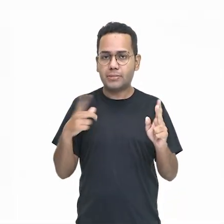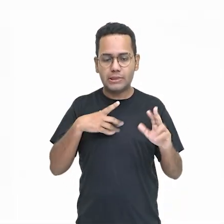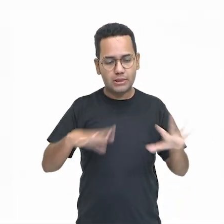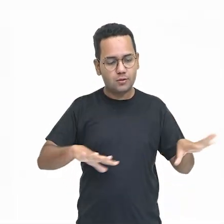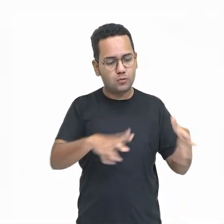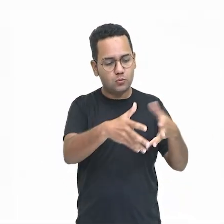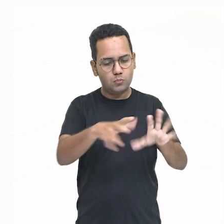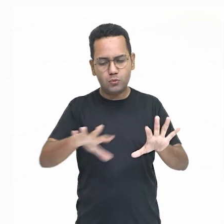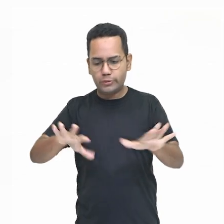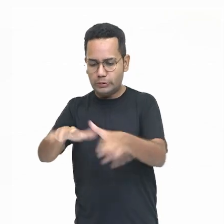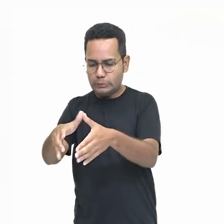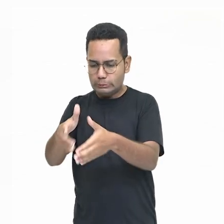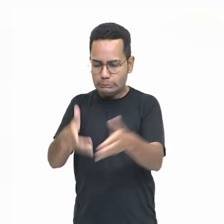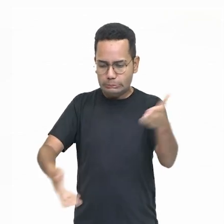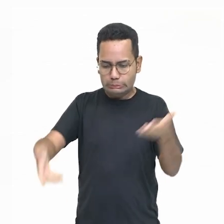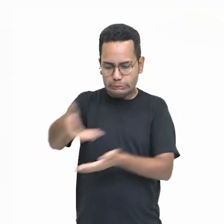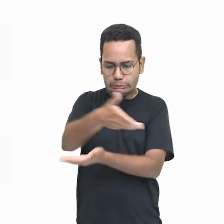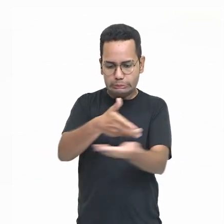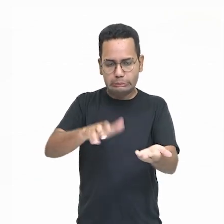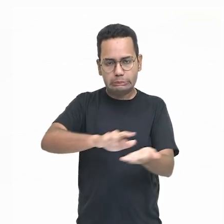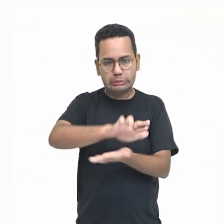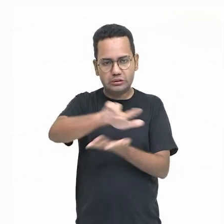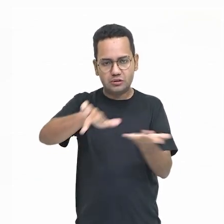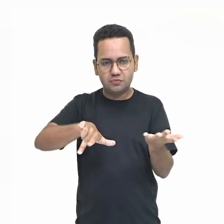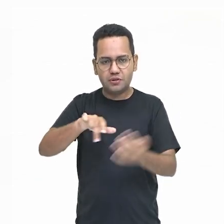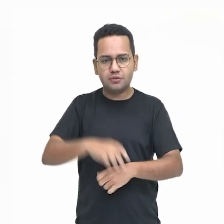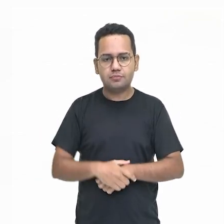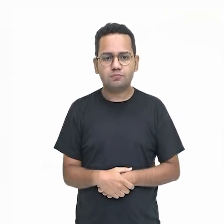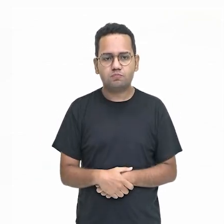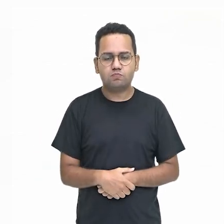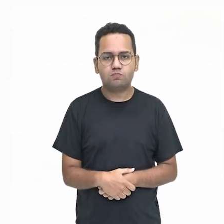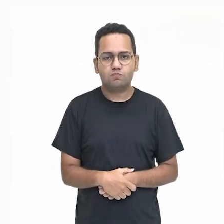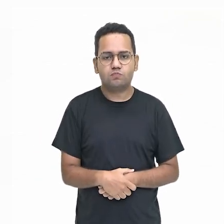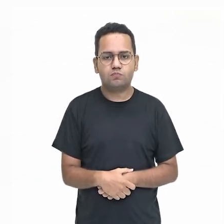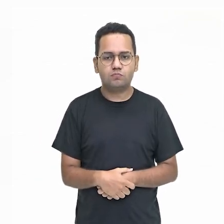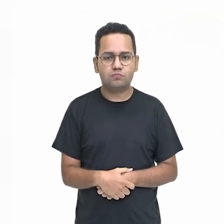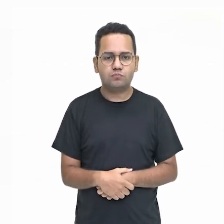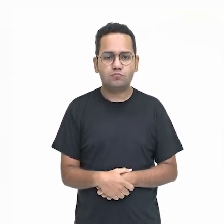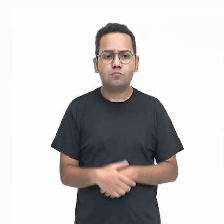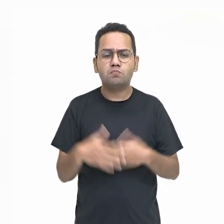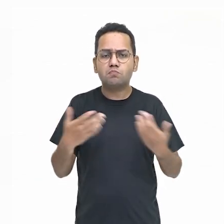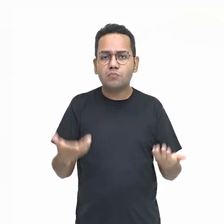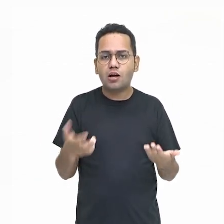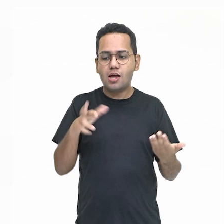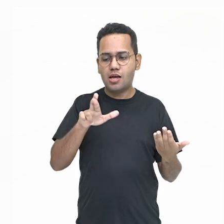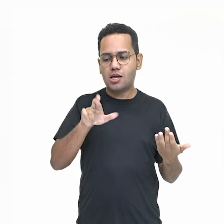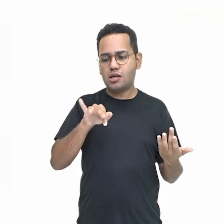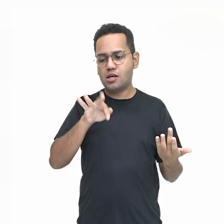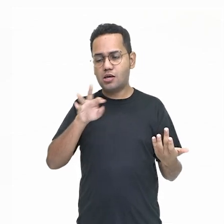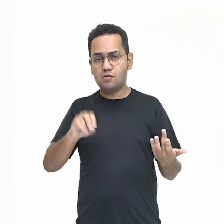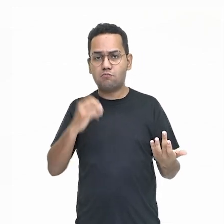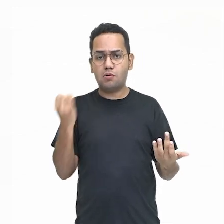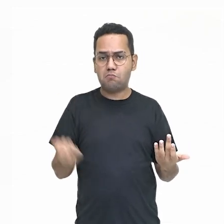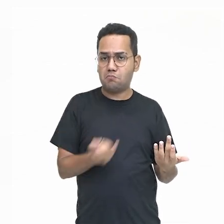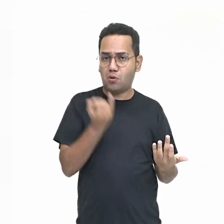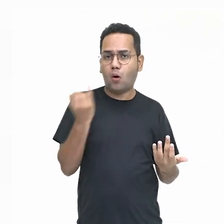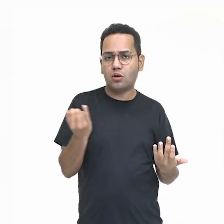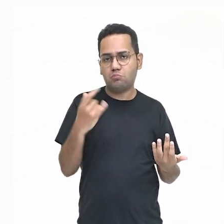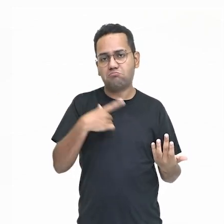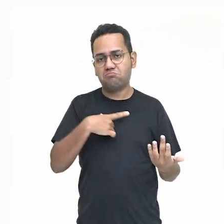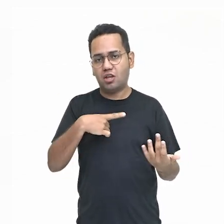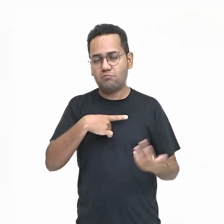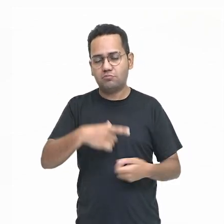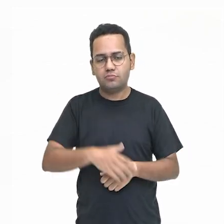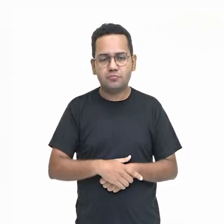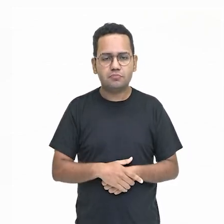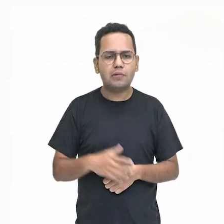ritos, como Mircea Eliade falou, são também muito importantes. E aqui na Amazônia nós temos